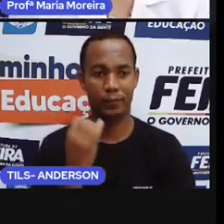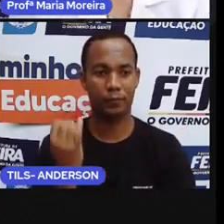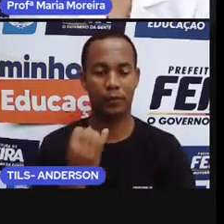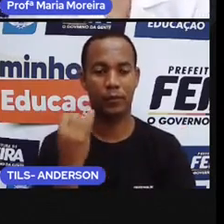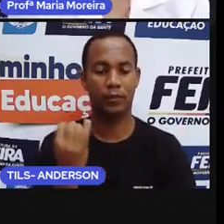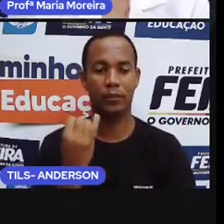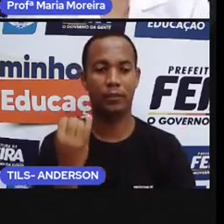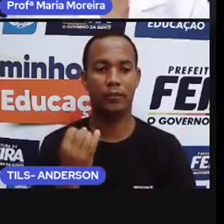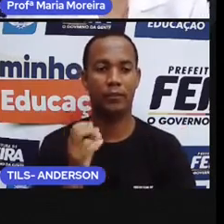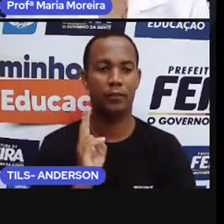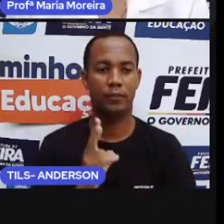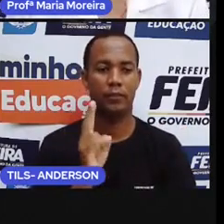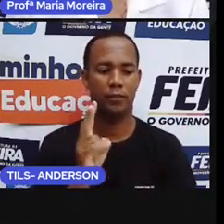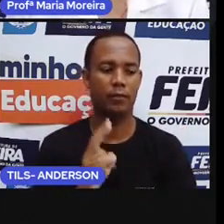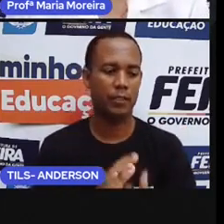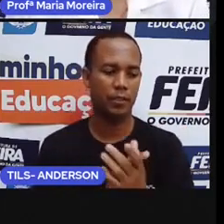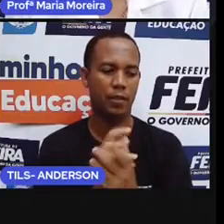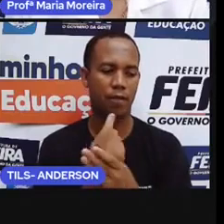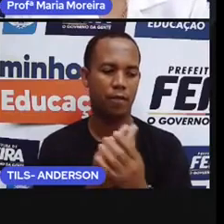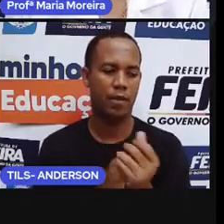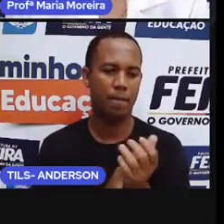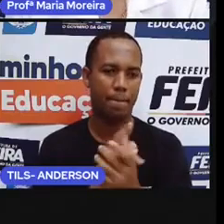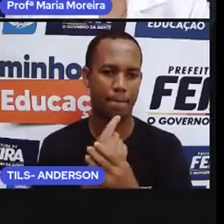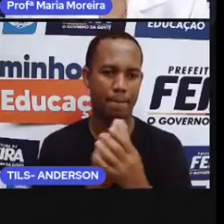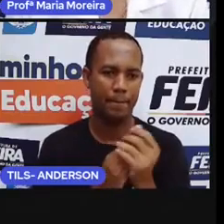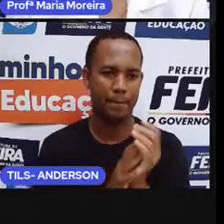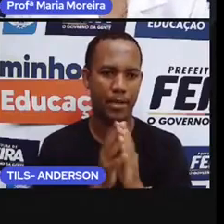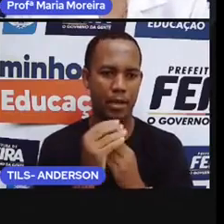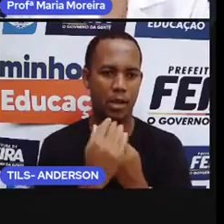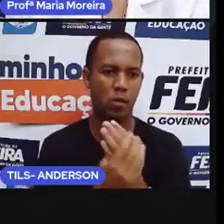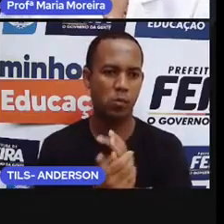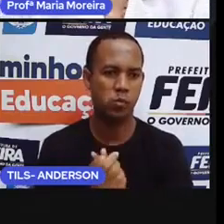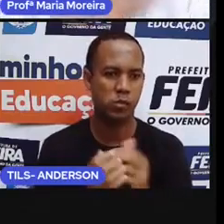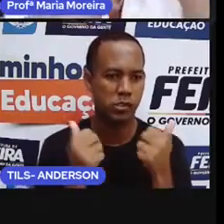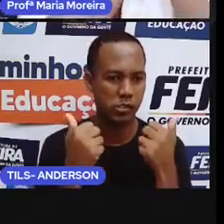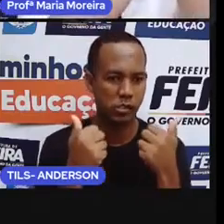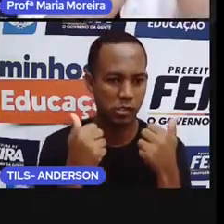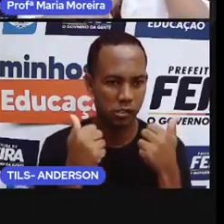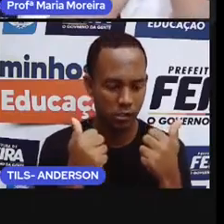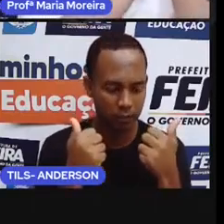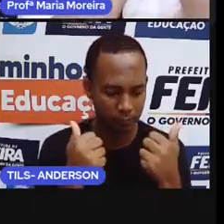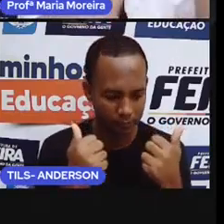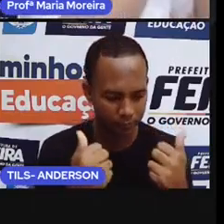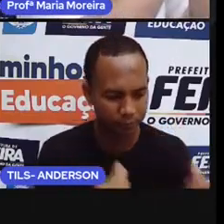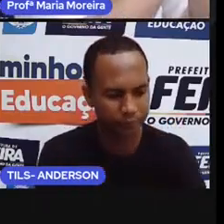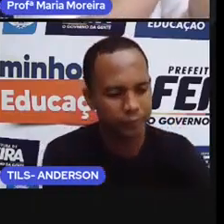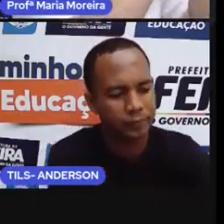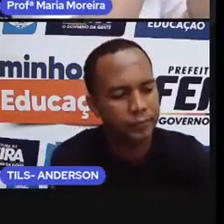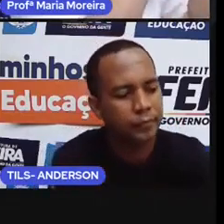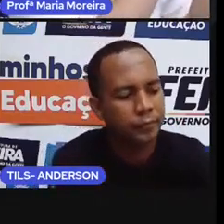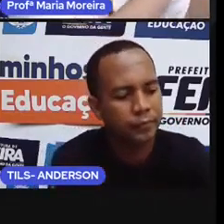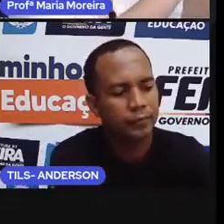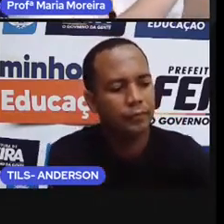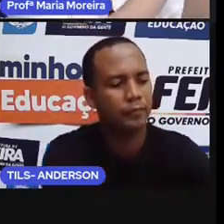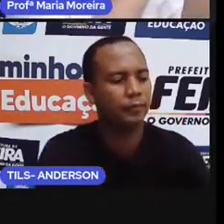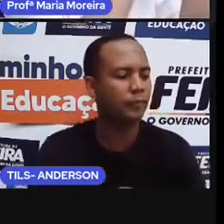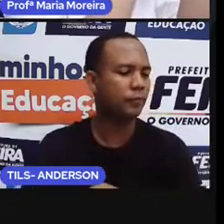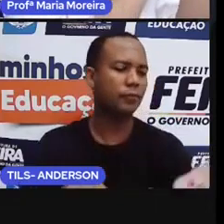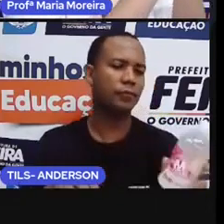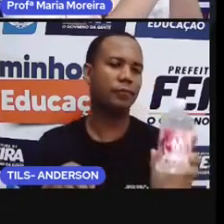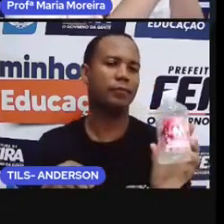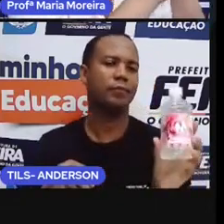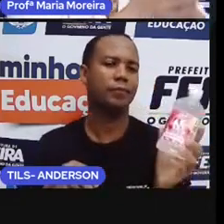né? Lavem o quê? As mãos. Lava uma mão, lava